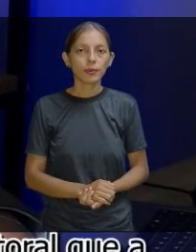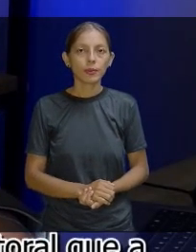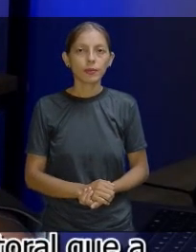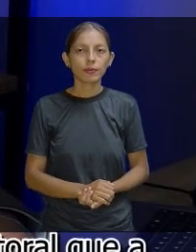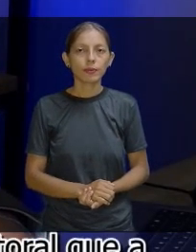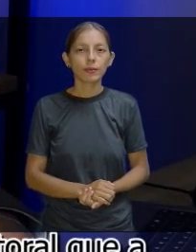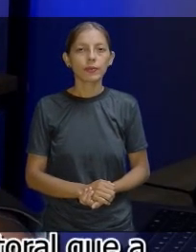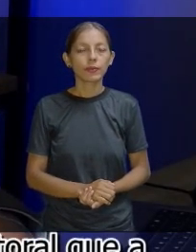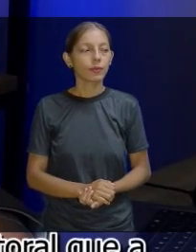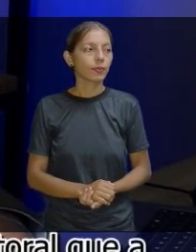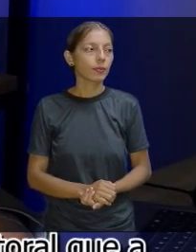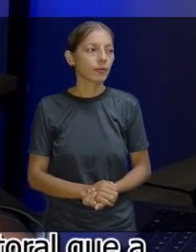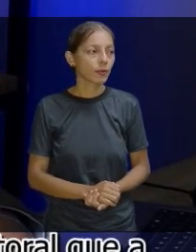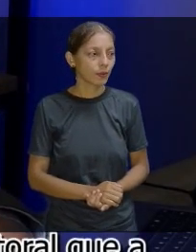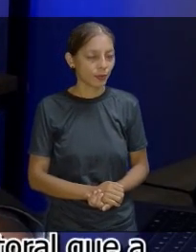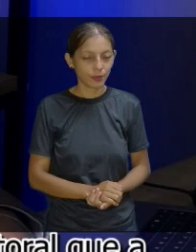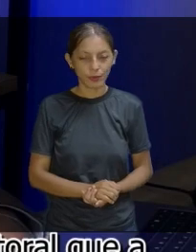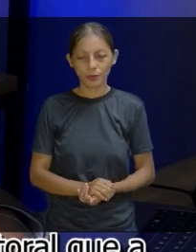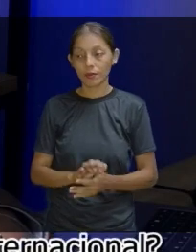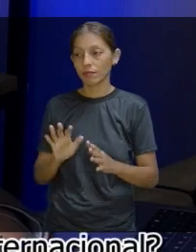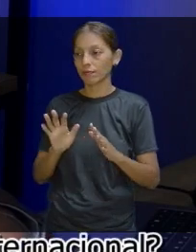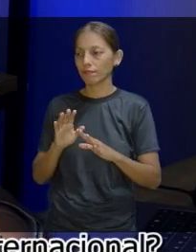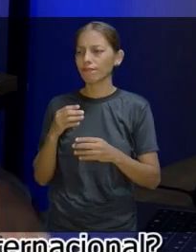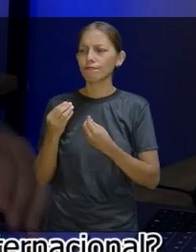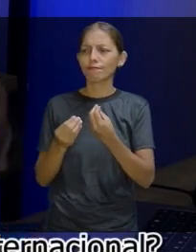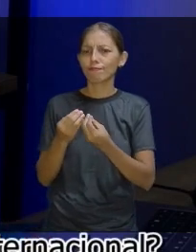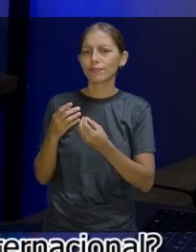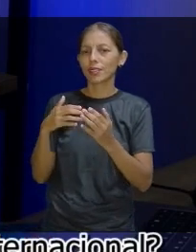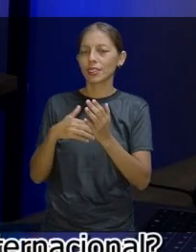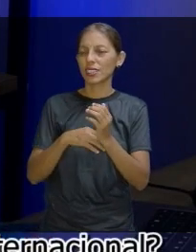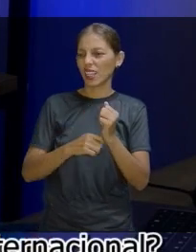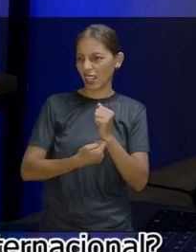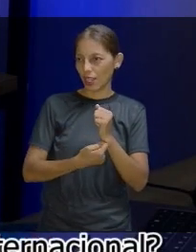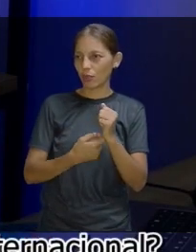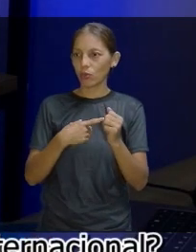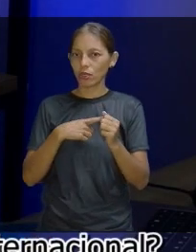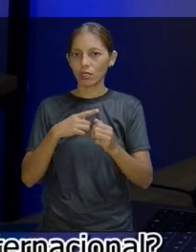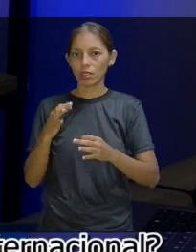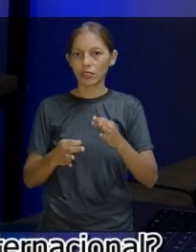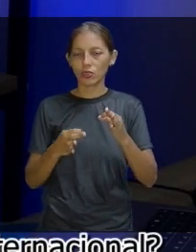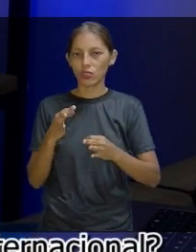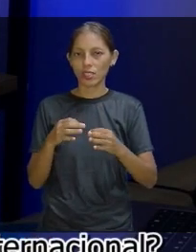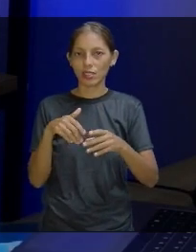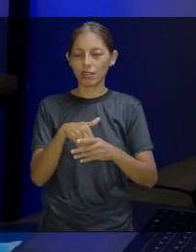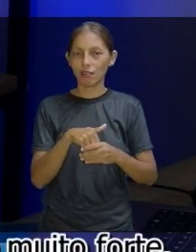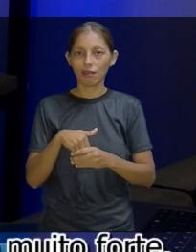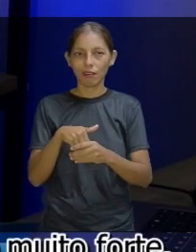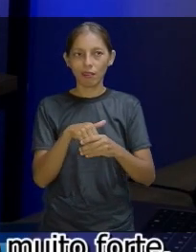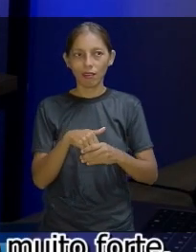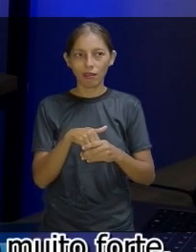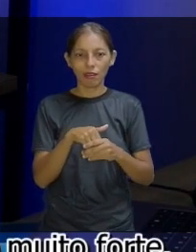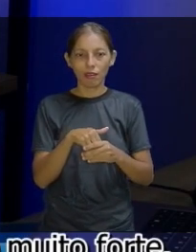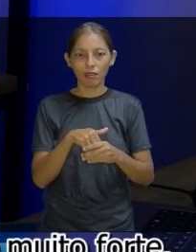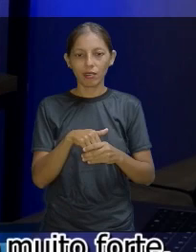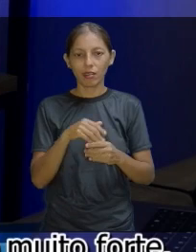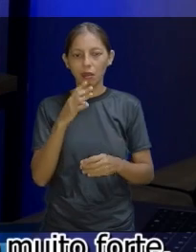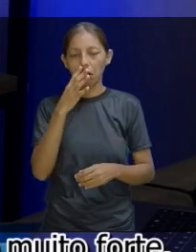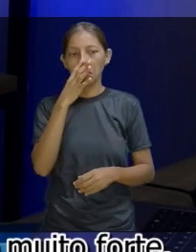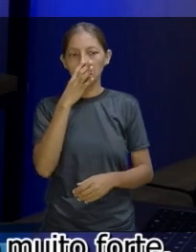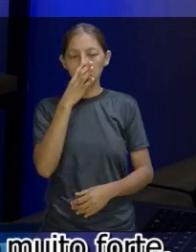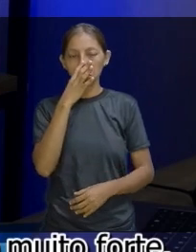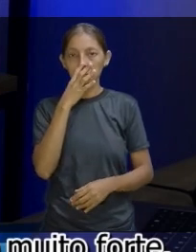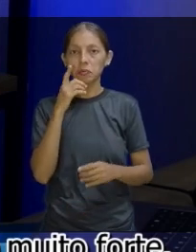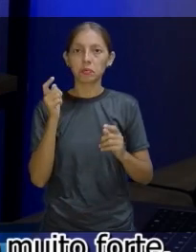Foco no Eleitoral que a tornam apresentador tão Orion Teixeira. exemplar, ágil e até mesmo de repercussão internacional? Mas isso que o doutor Silmar